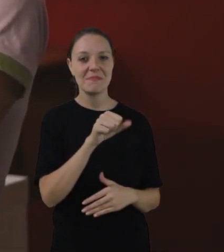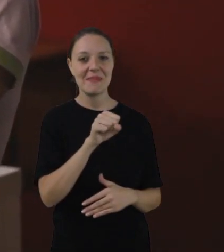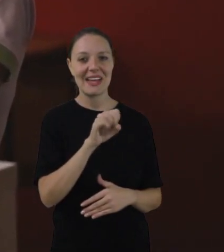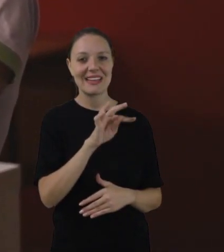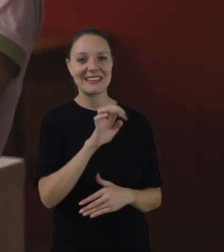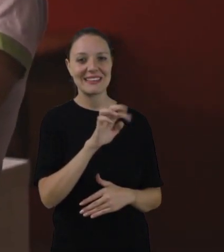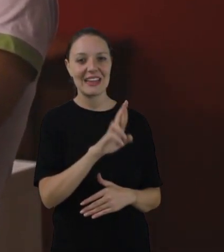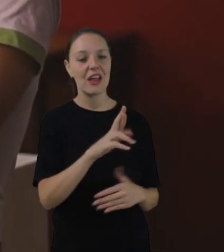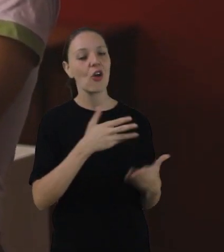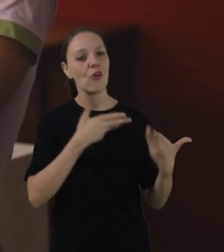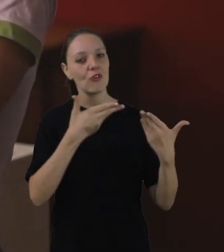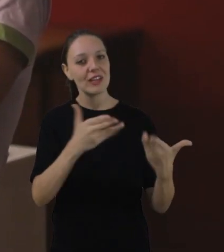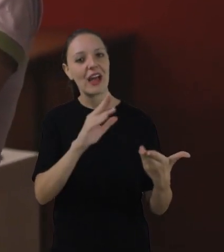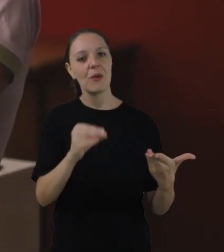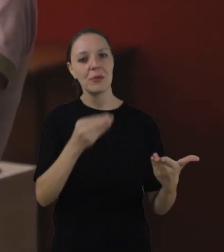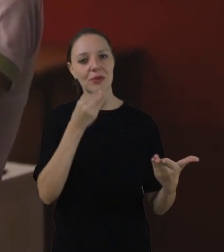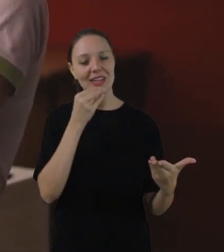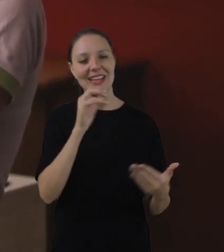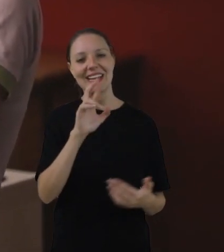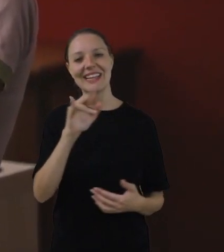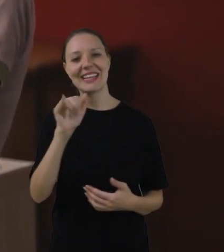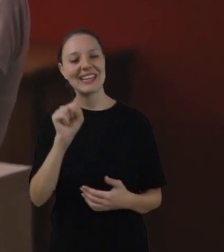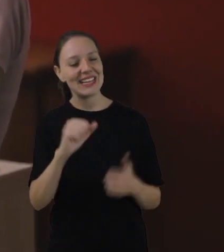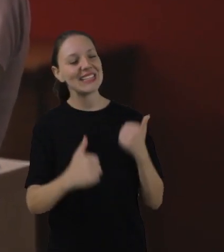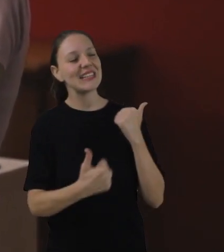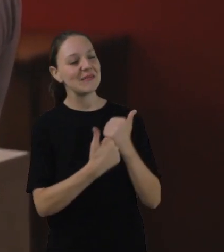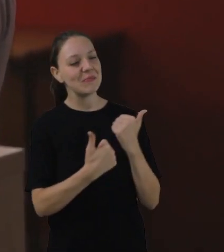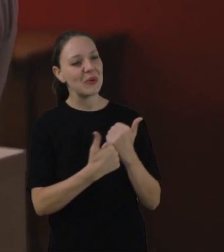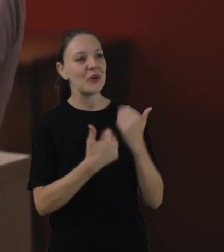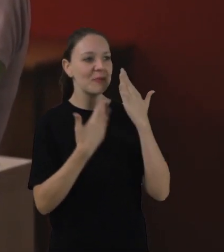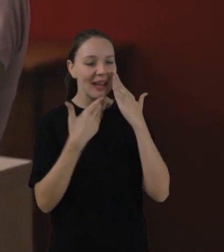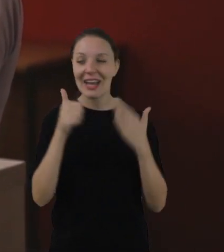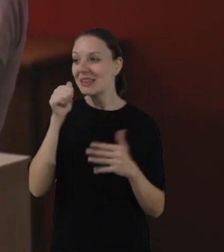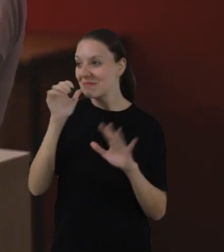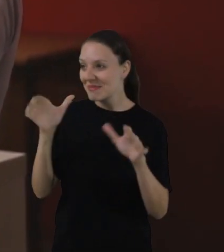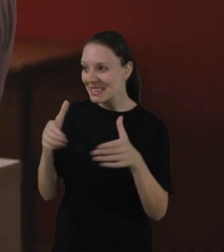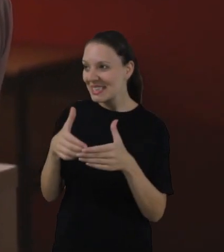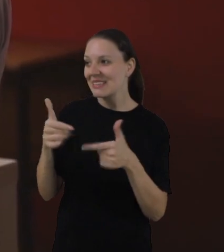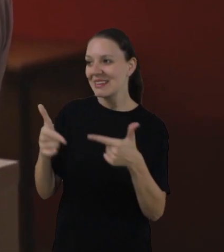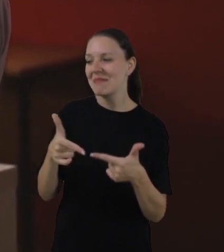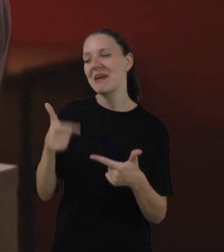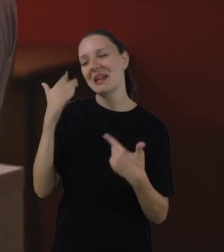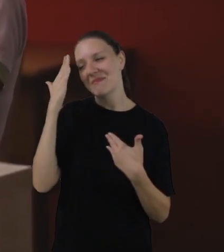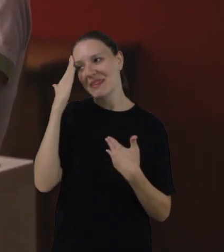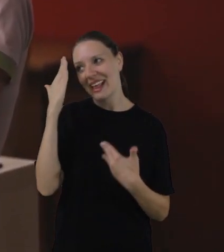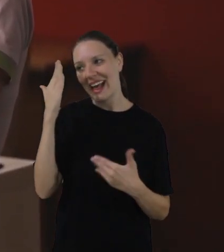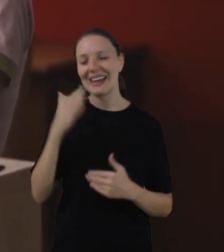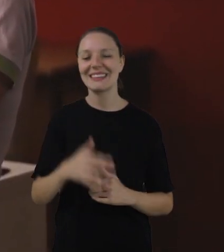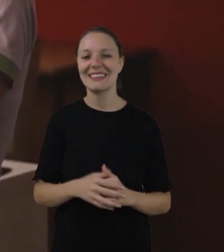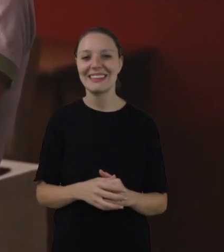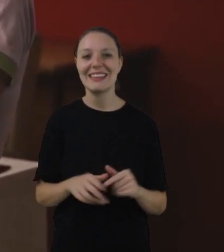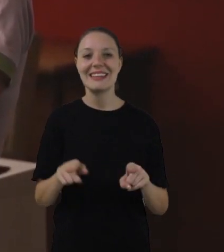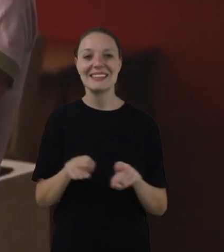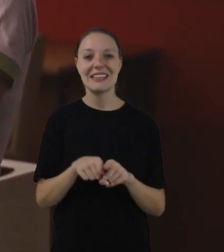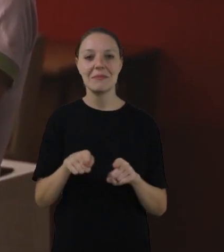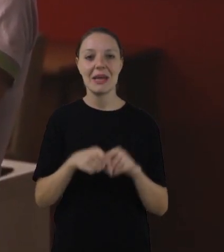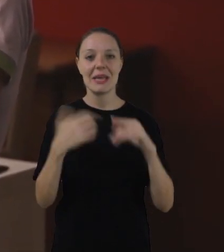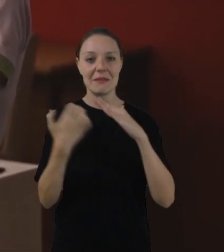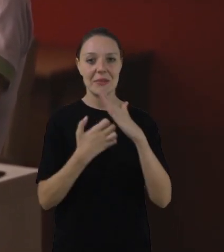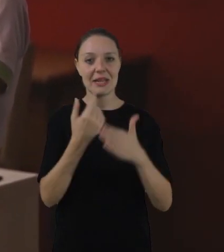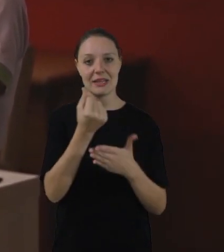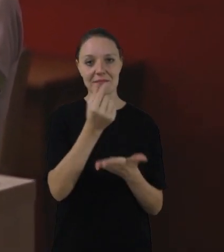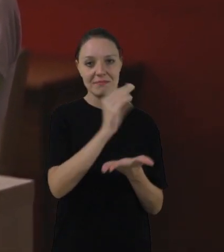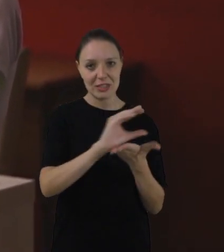oportunidade. Obrigado a Cris pelo apoio, pelas meninas também pelo trabalho. E agradeço também às empresas patrocinadoras